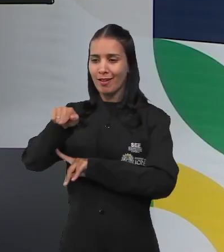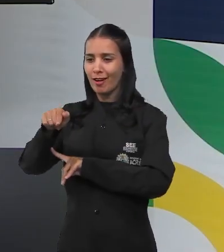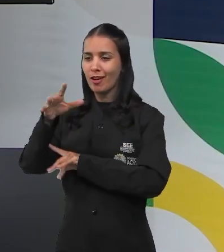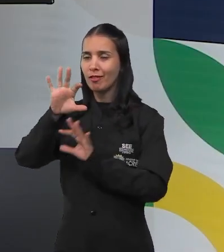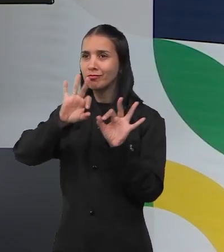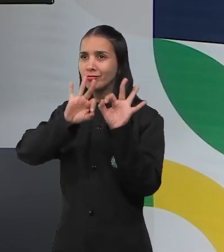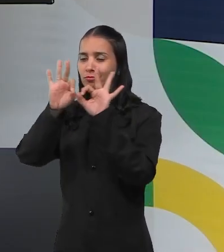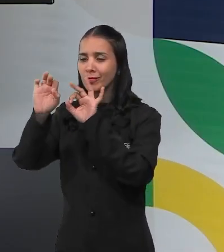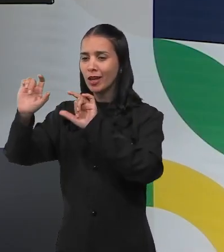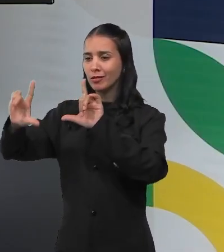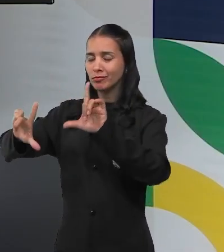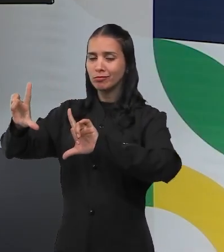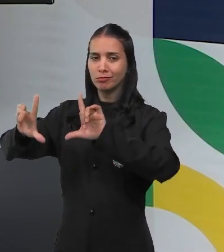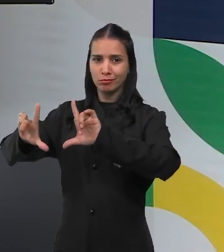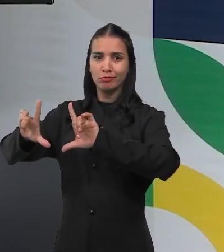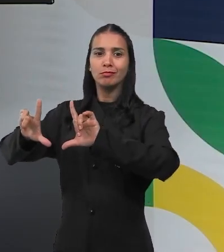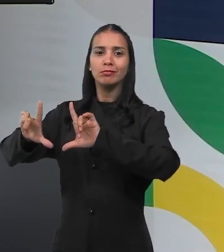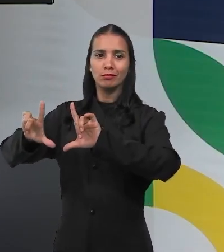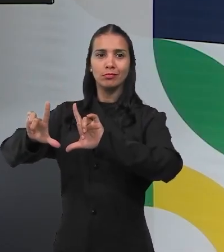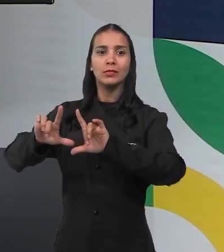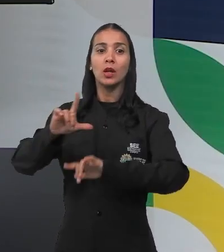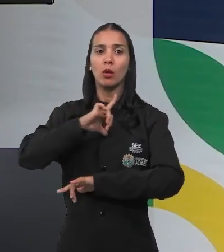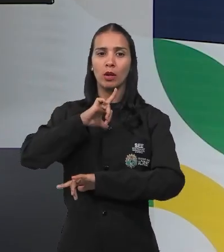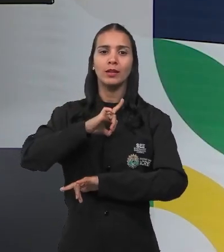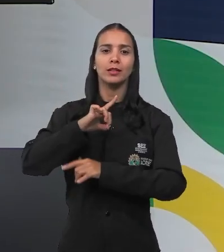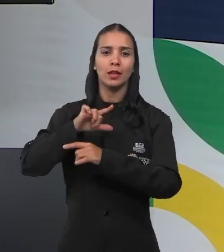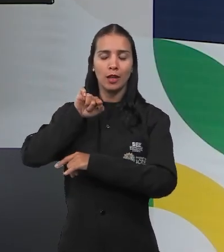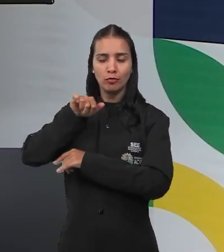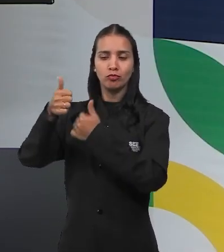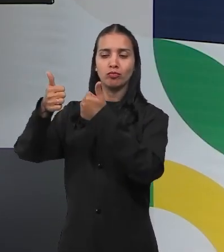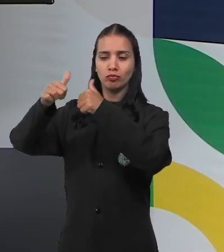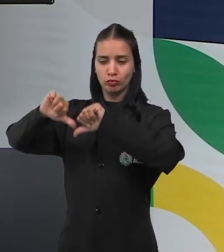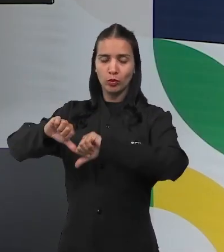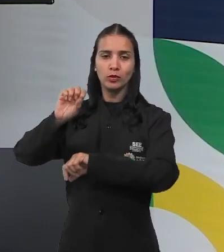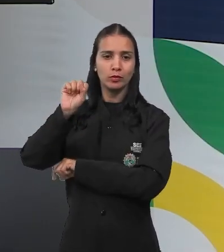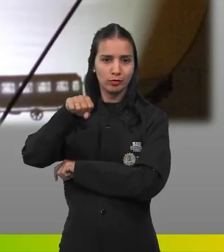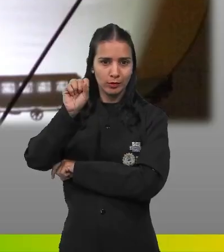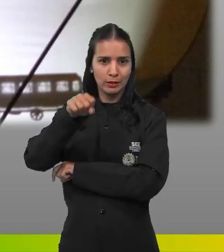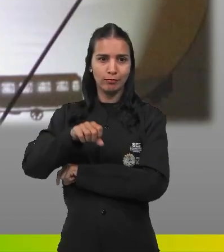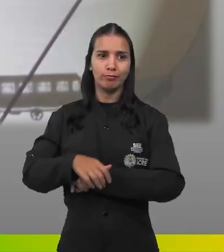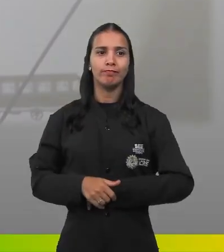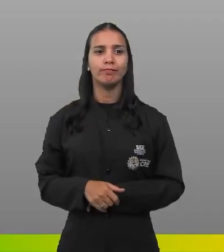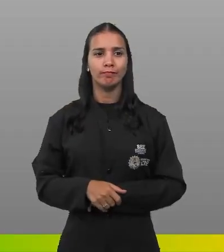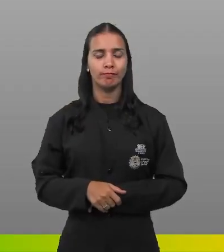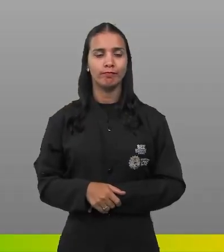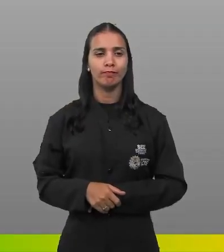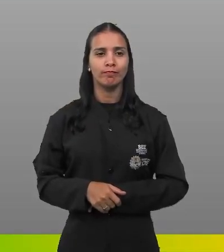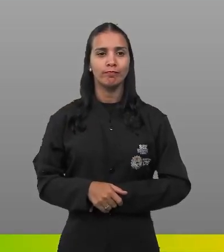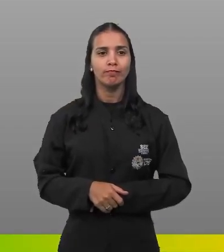tela fria. Então, tem esse ponto negativo aí muito relevante.